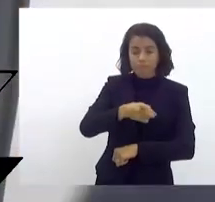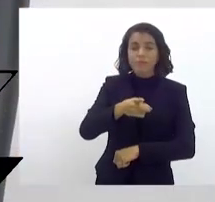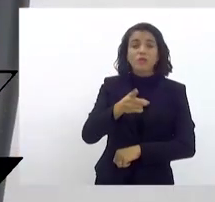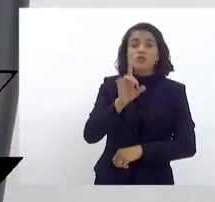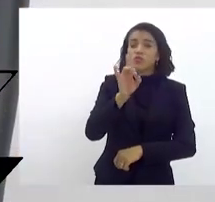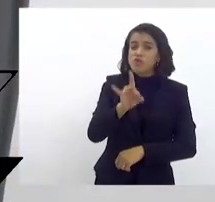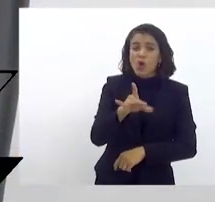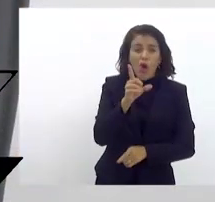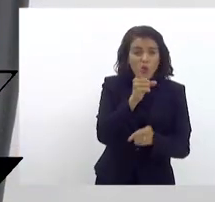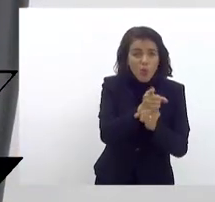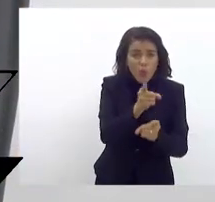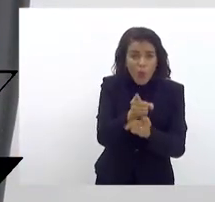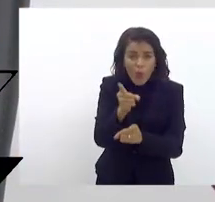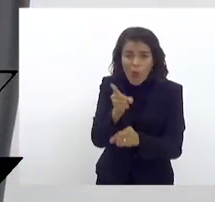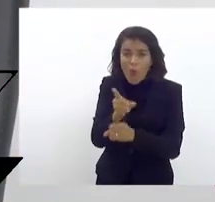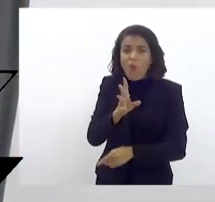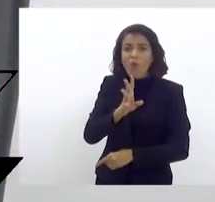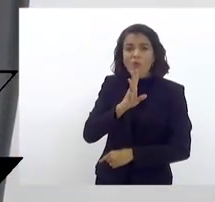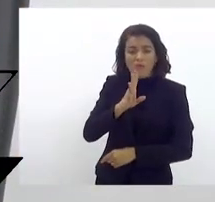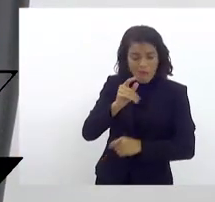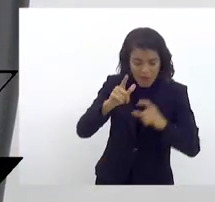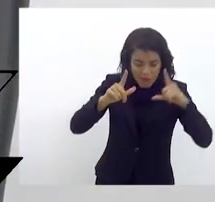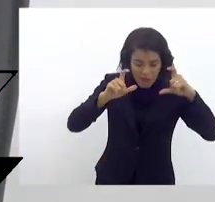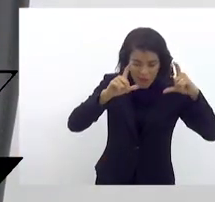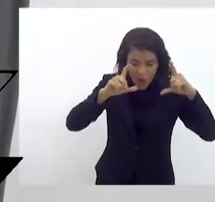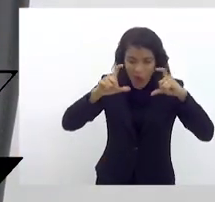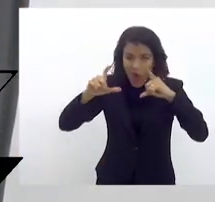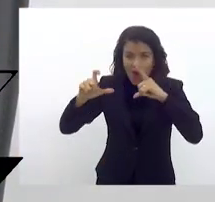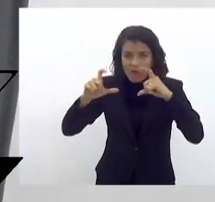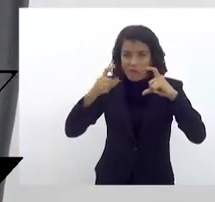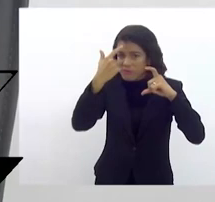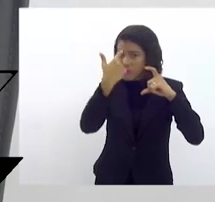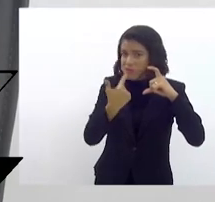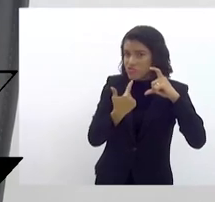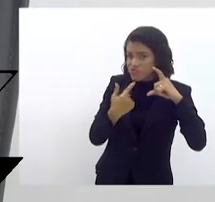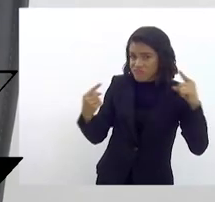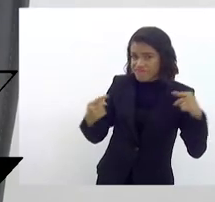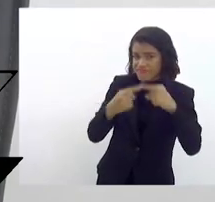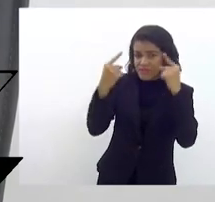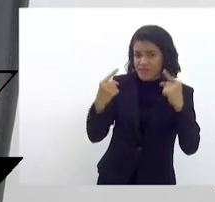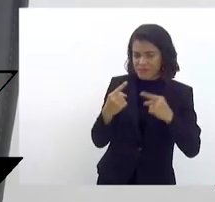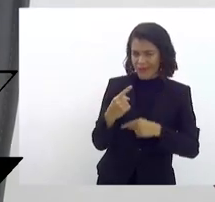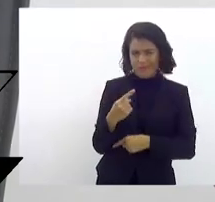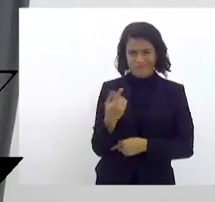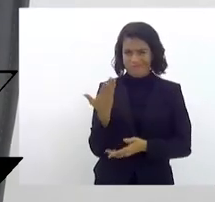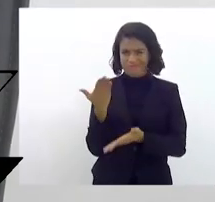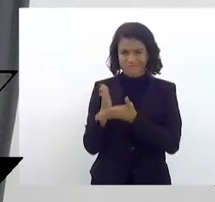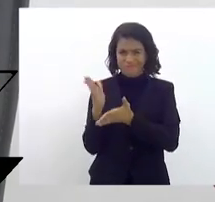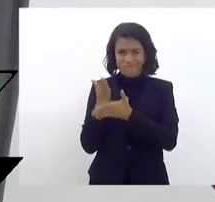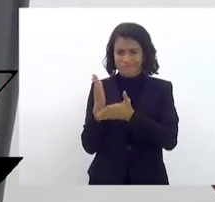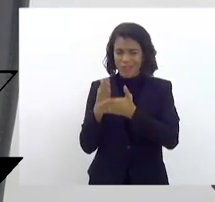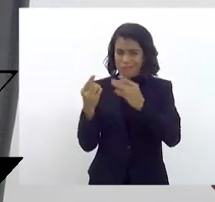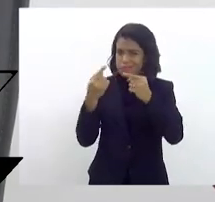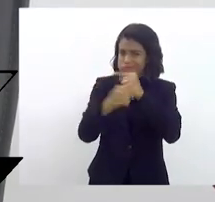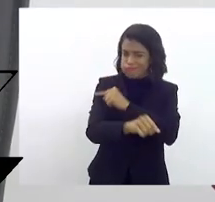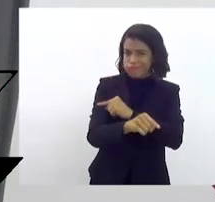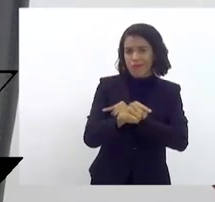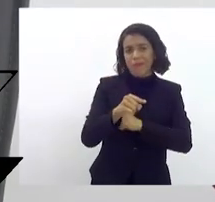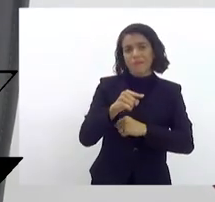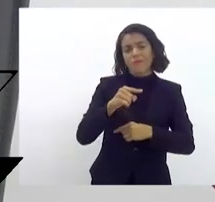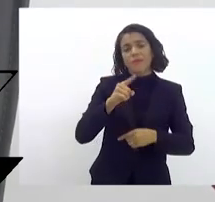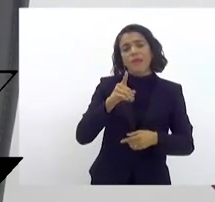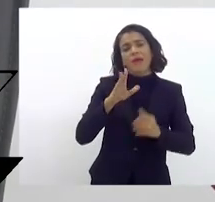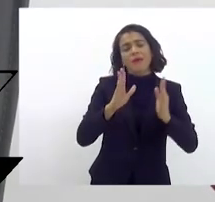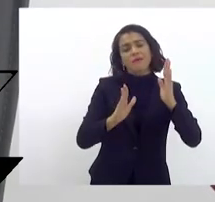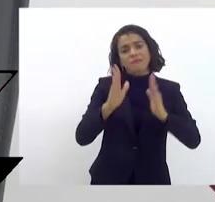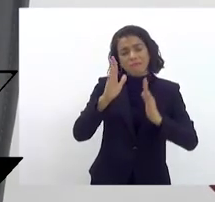exclusivamente nesse tipo de reconhecimento revelado inconsistente ao final da ação penal